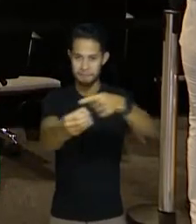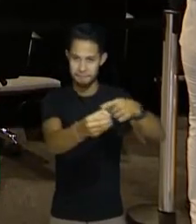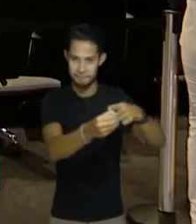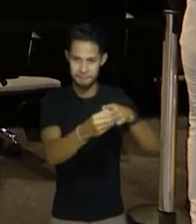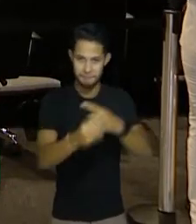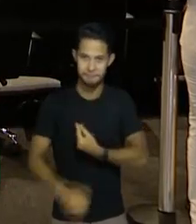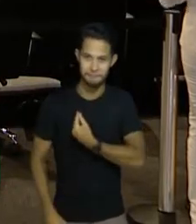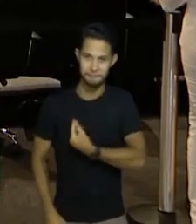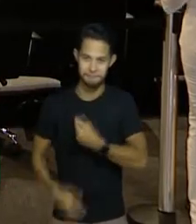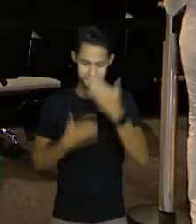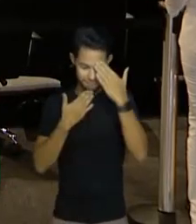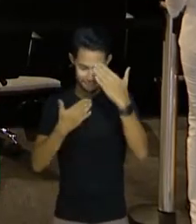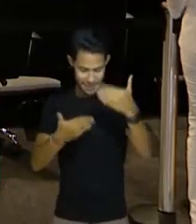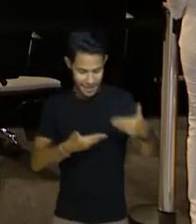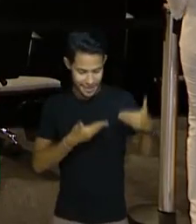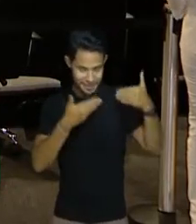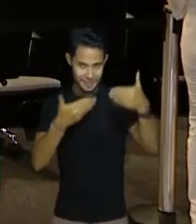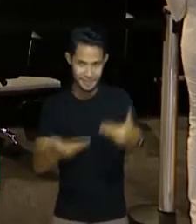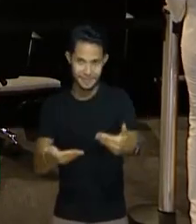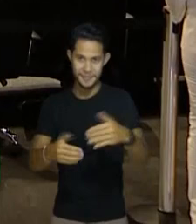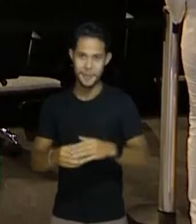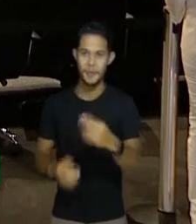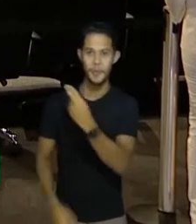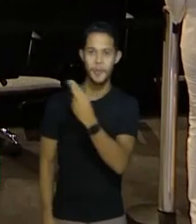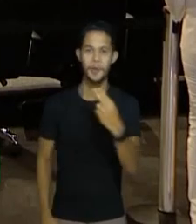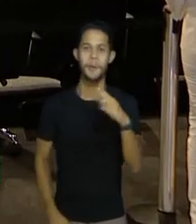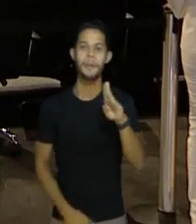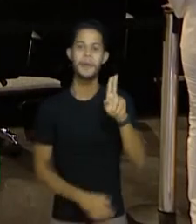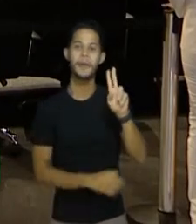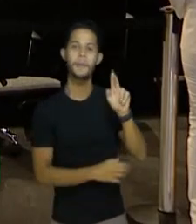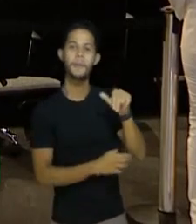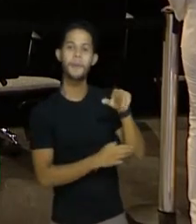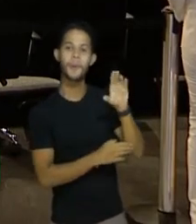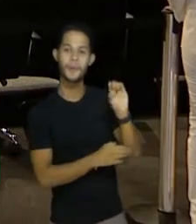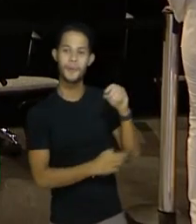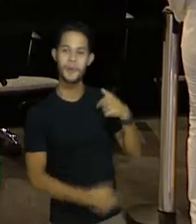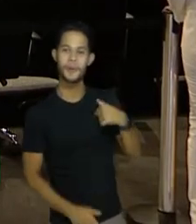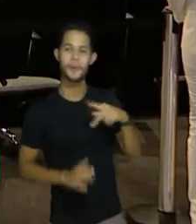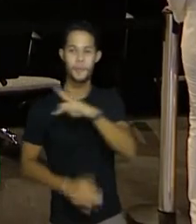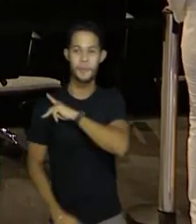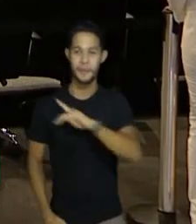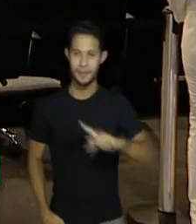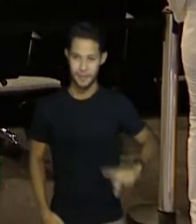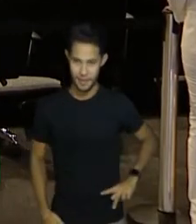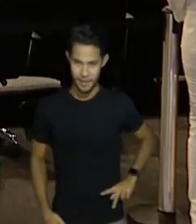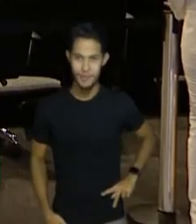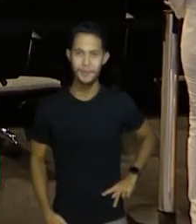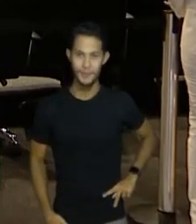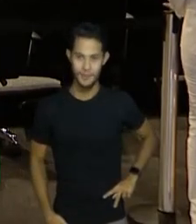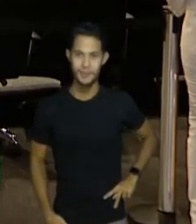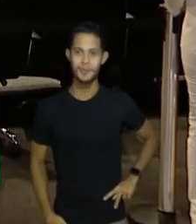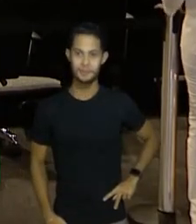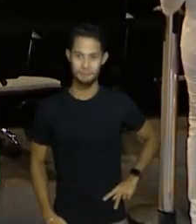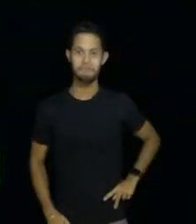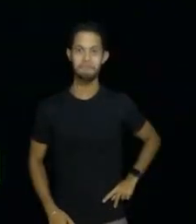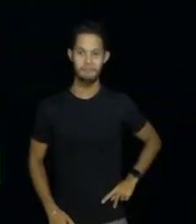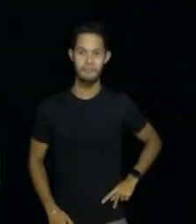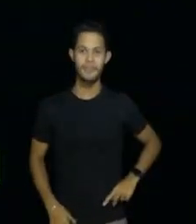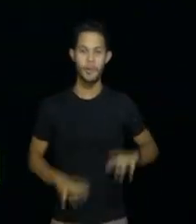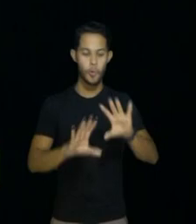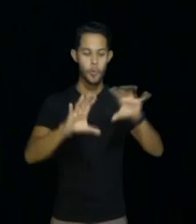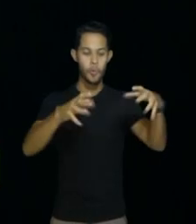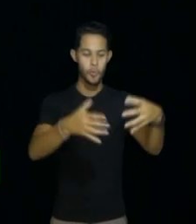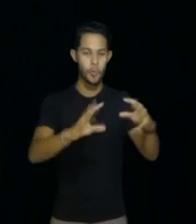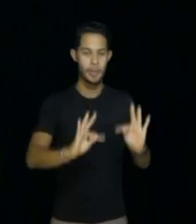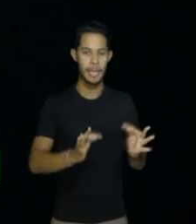convite. Meu nome é Bruno Tiergarten, eu sou o atual presidente da Bluesoft. Bluesoft é a Associação das Empresas de Tecnologia do Vale